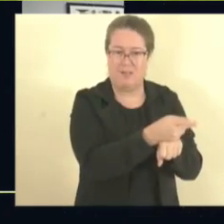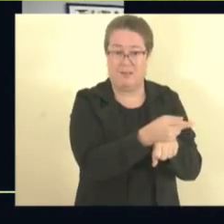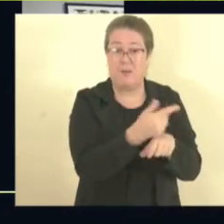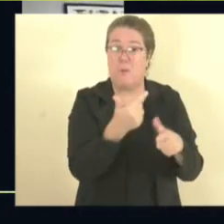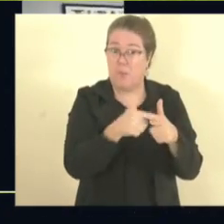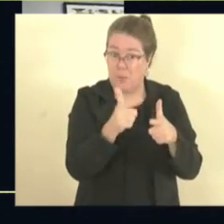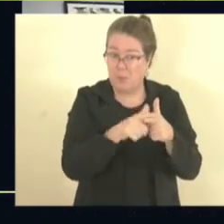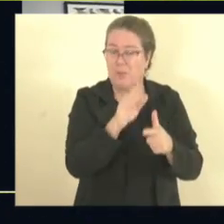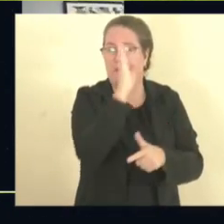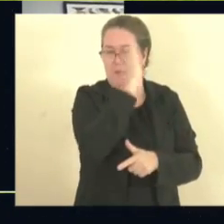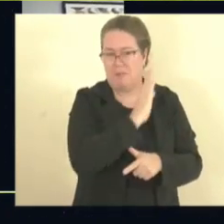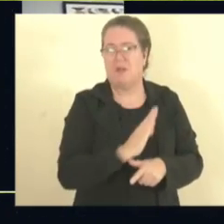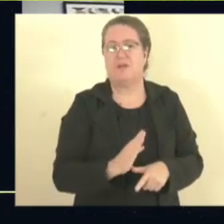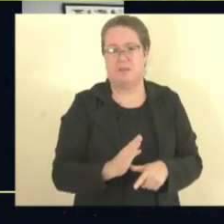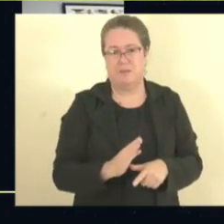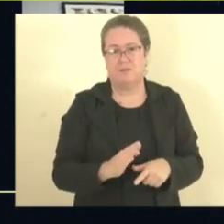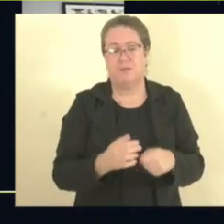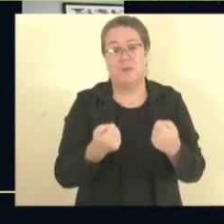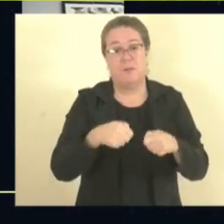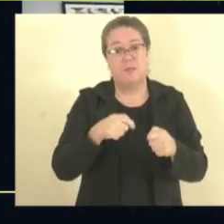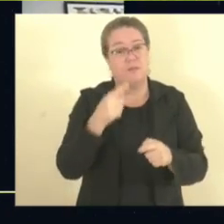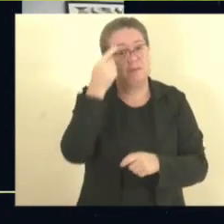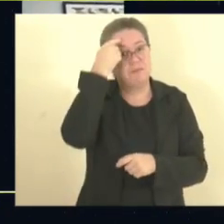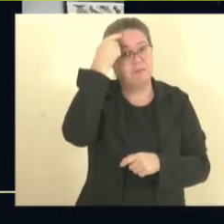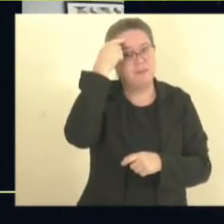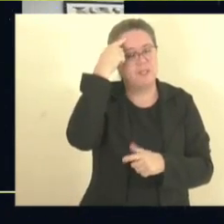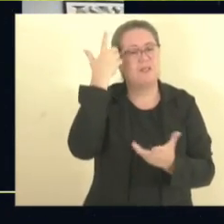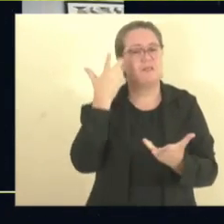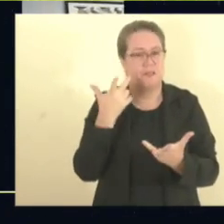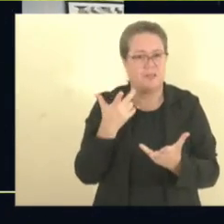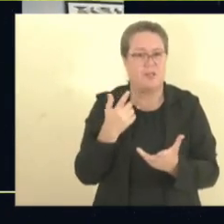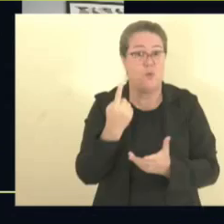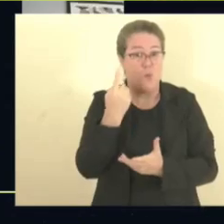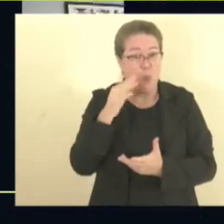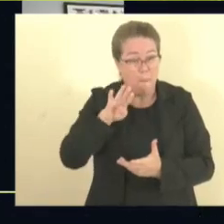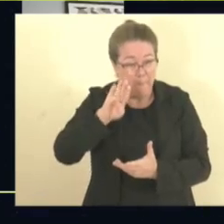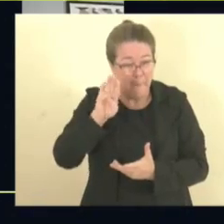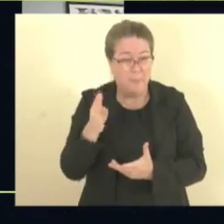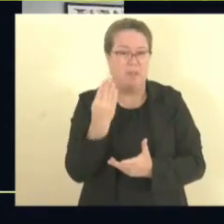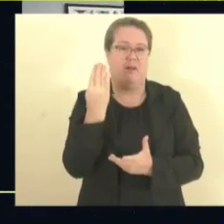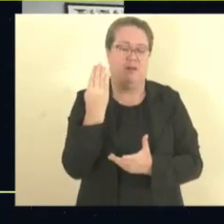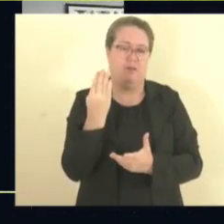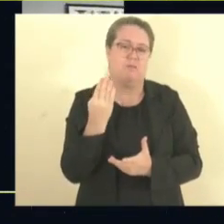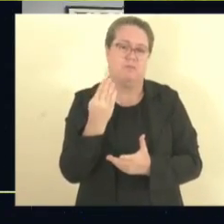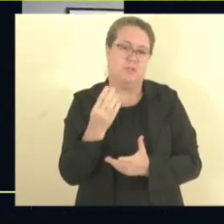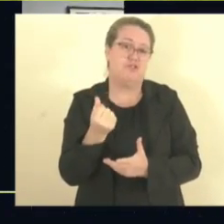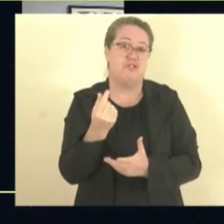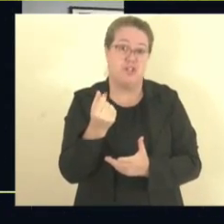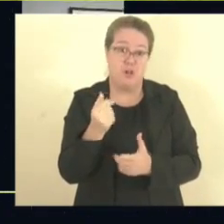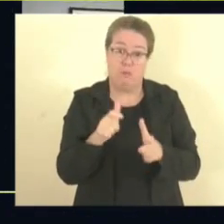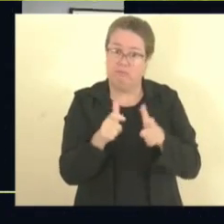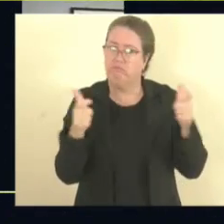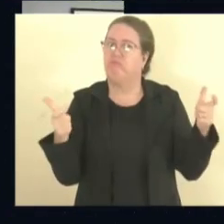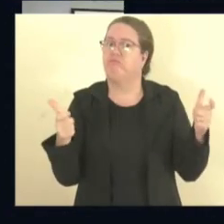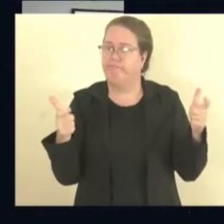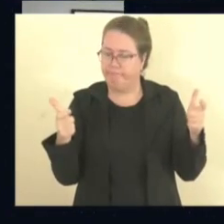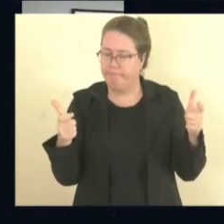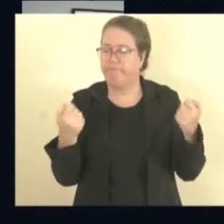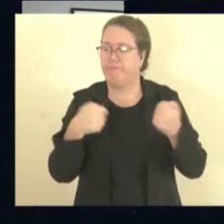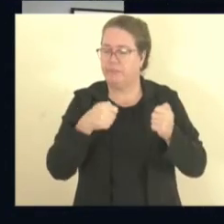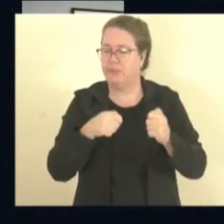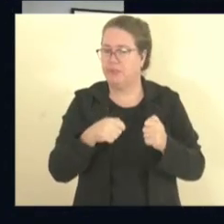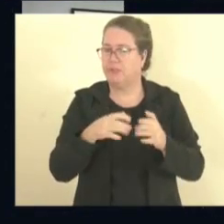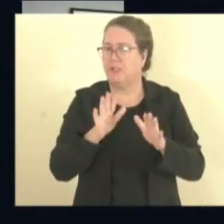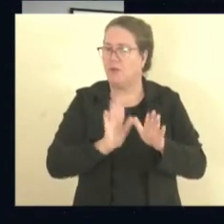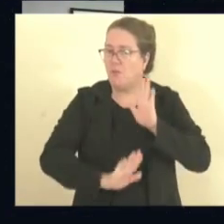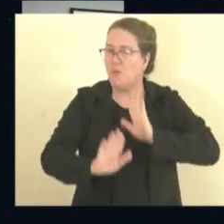projeto que abrange um capital de R$1 bilhão, né? Então, é isso. Obrigado a todos. Obrigado, deputado